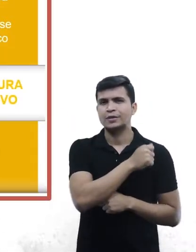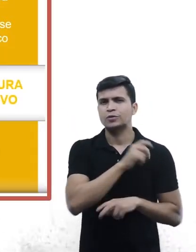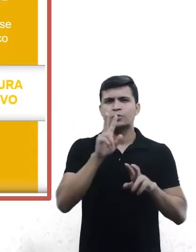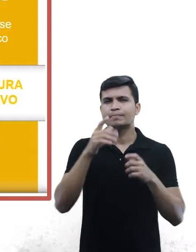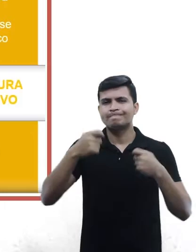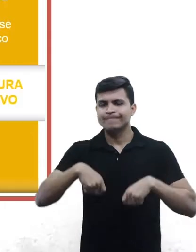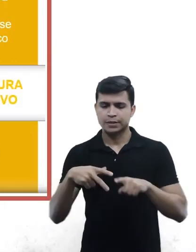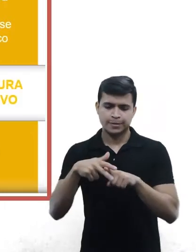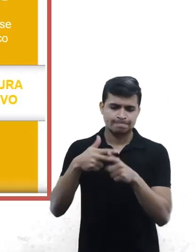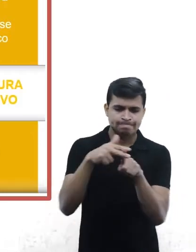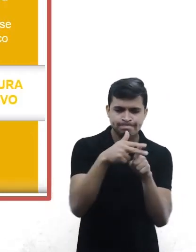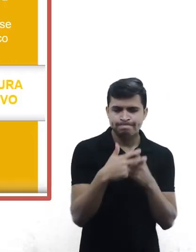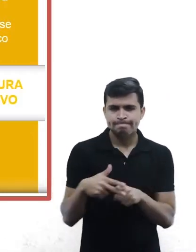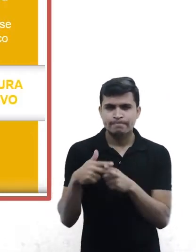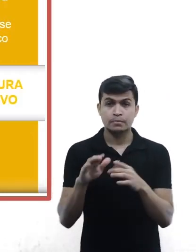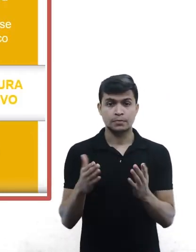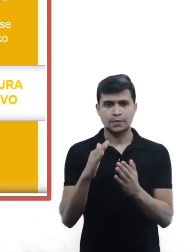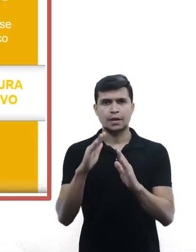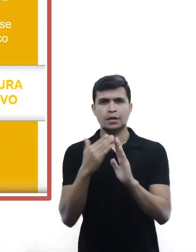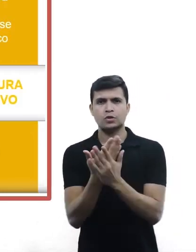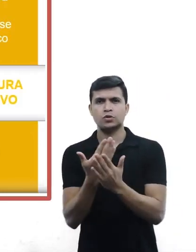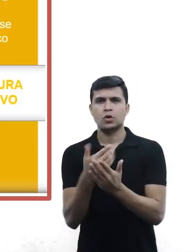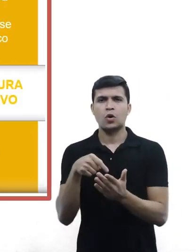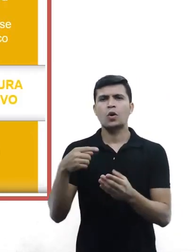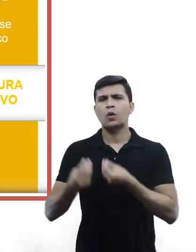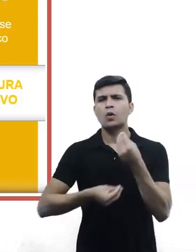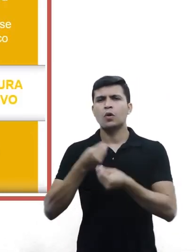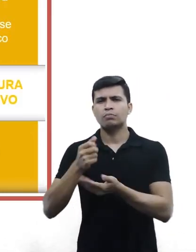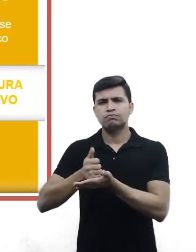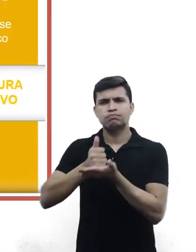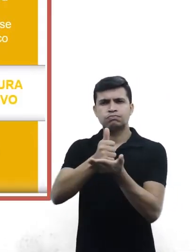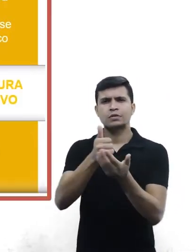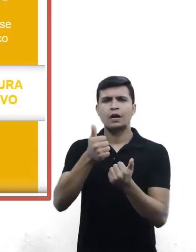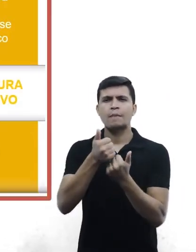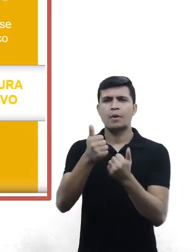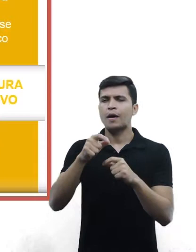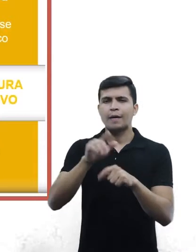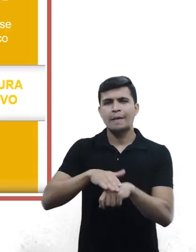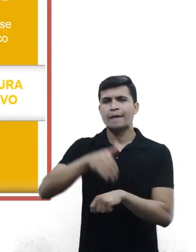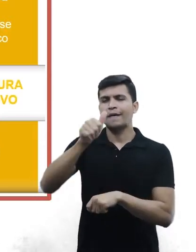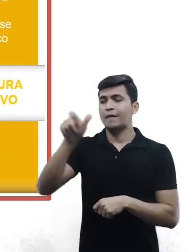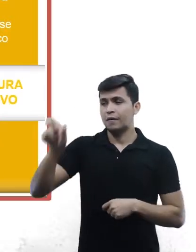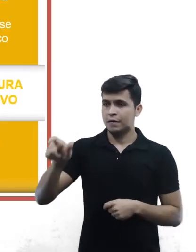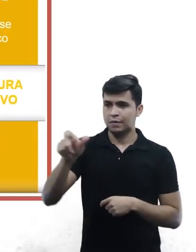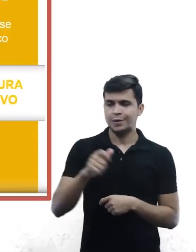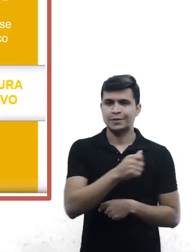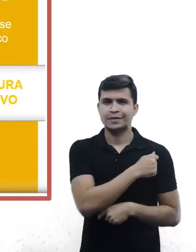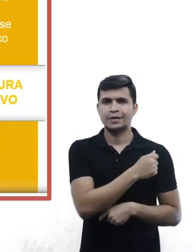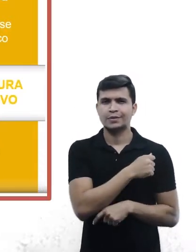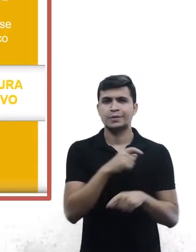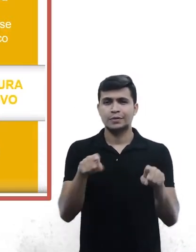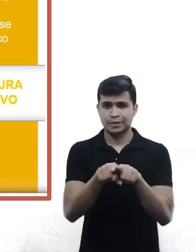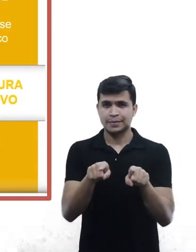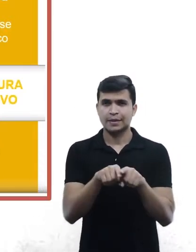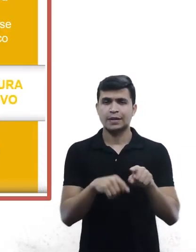percurso formativo, às escolas sobre como podem apoiar melhor seus estudantes no cumprimento de seus